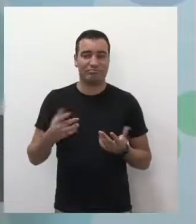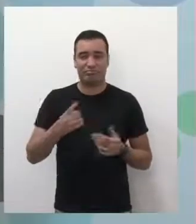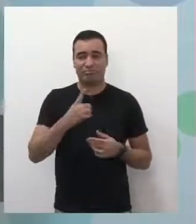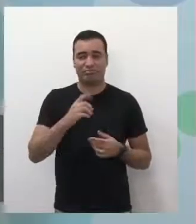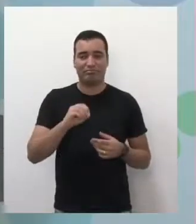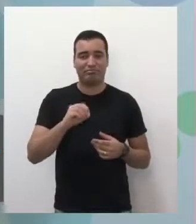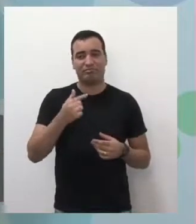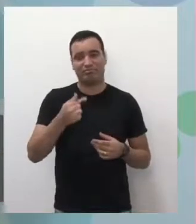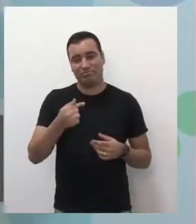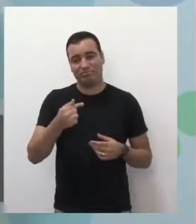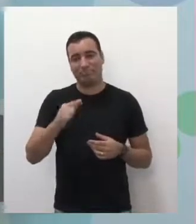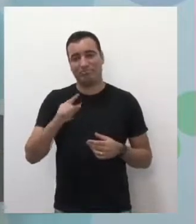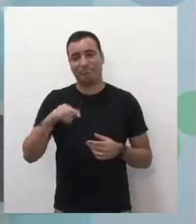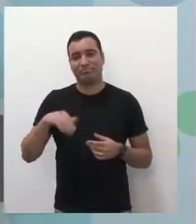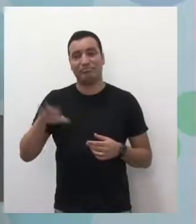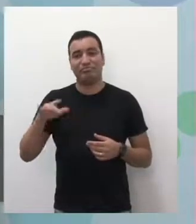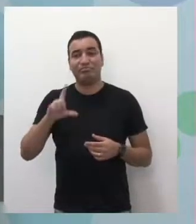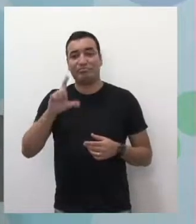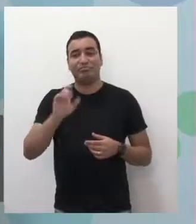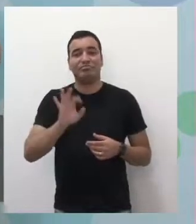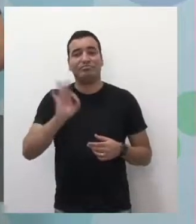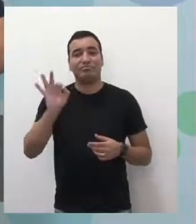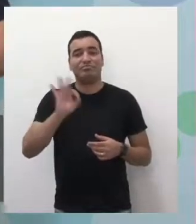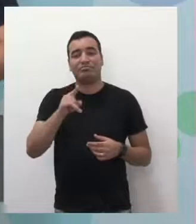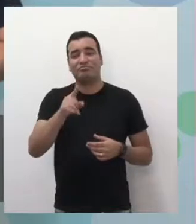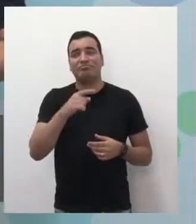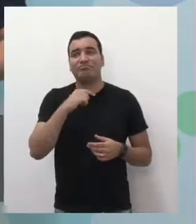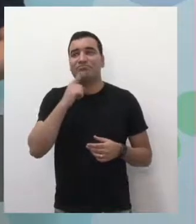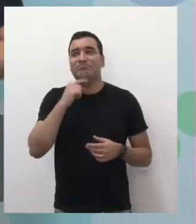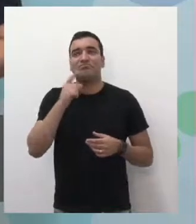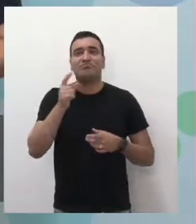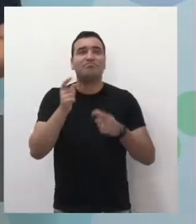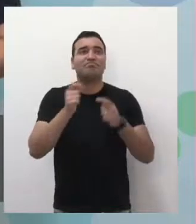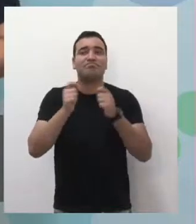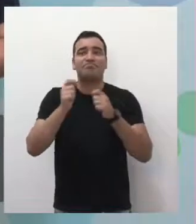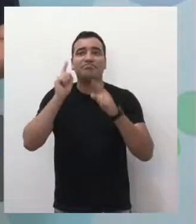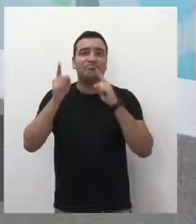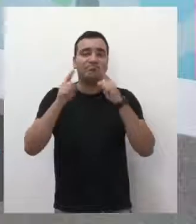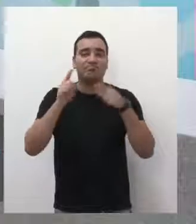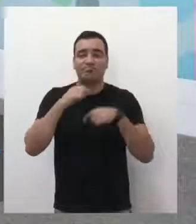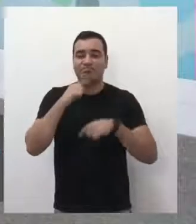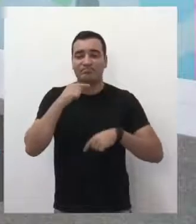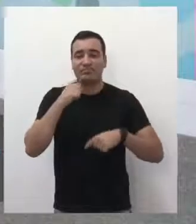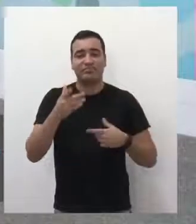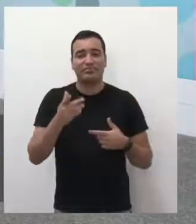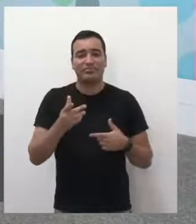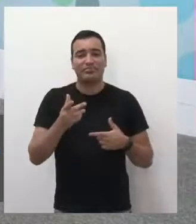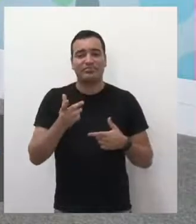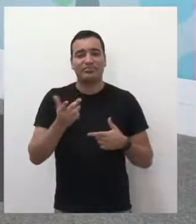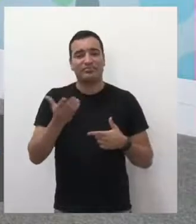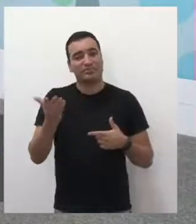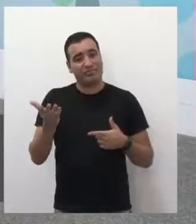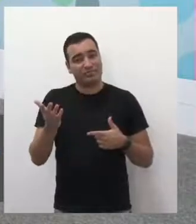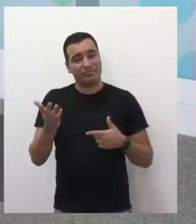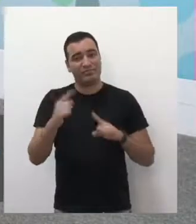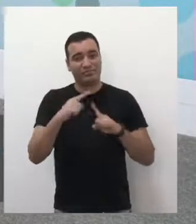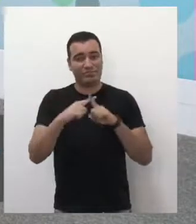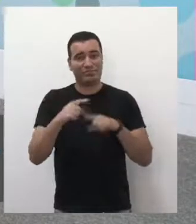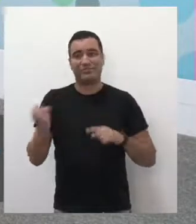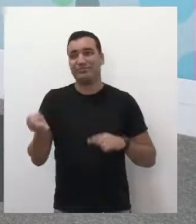Exatamente, dá uns 10% do que você não tem controle. É. Então, querido... Aí você multiplica isso pelos milhões de usuários que pagam